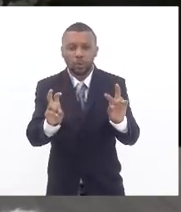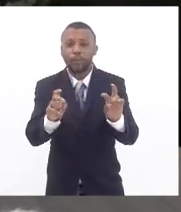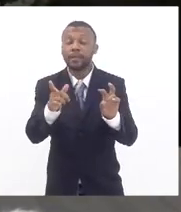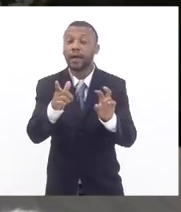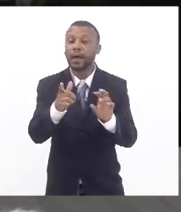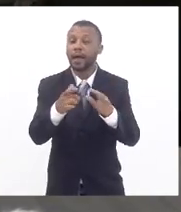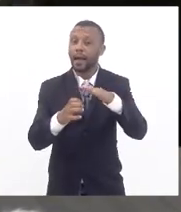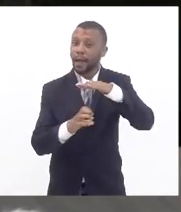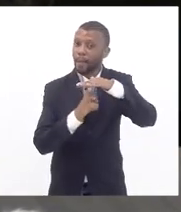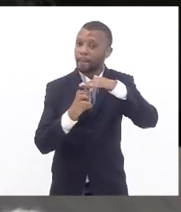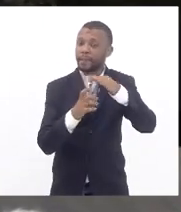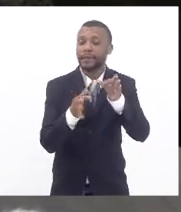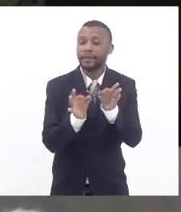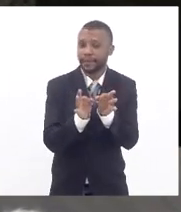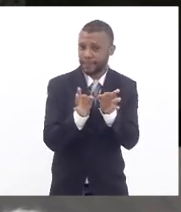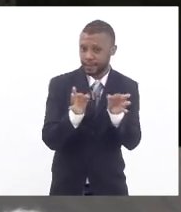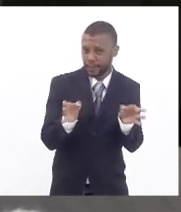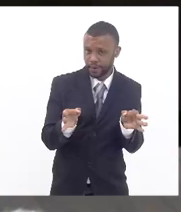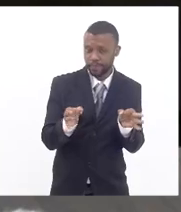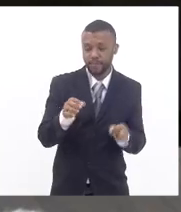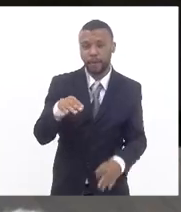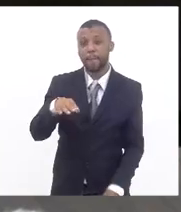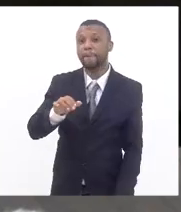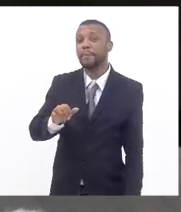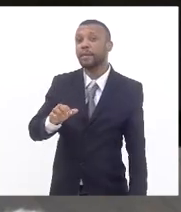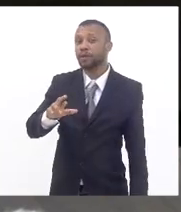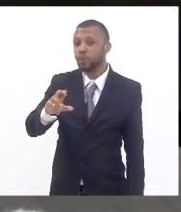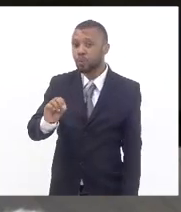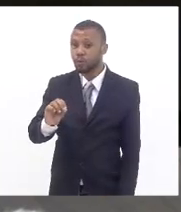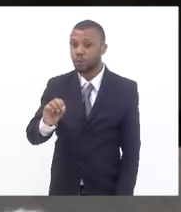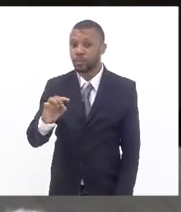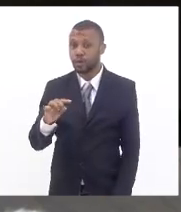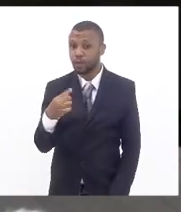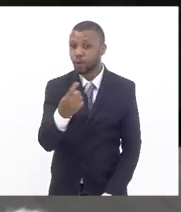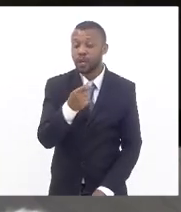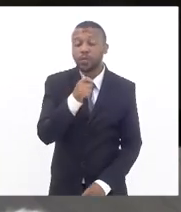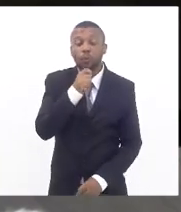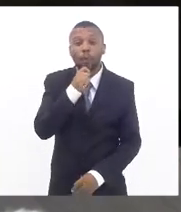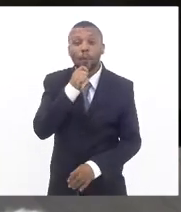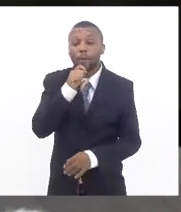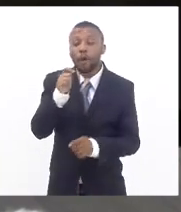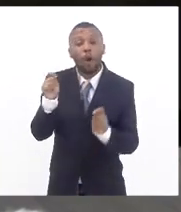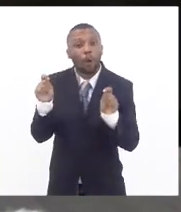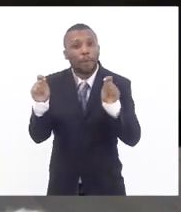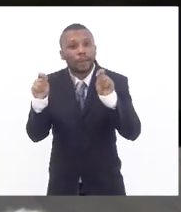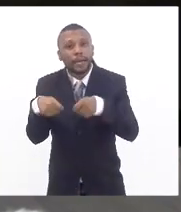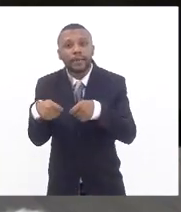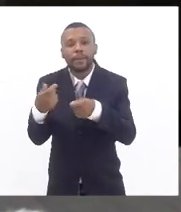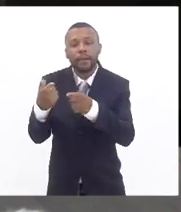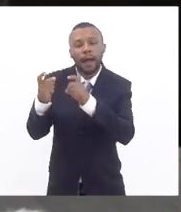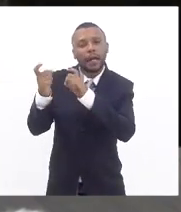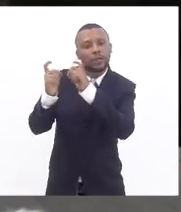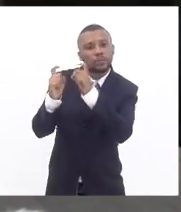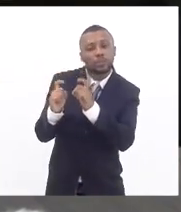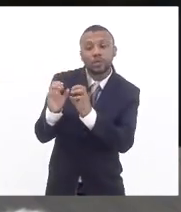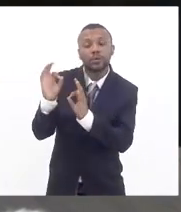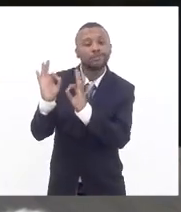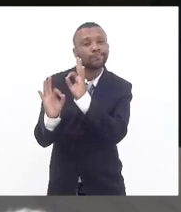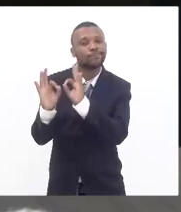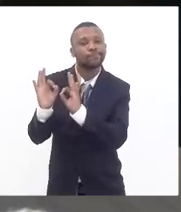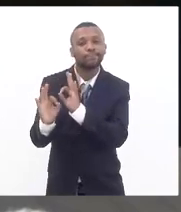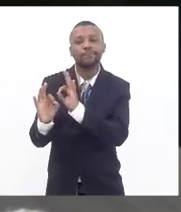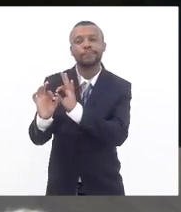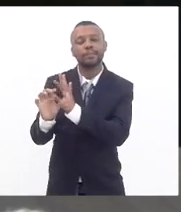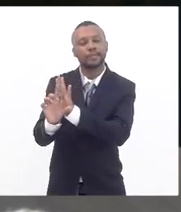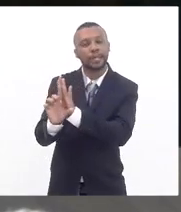empresa, nós não temos competência para legislar função da legislação federal.